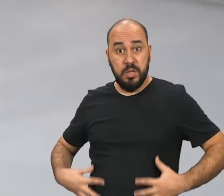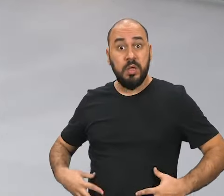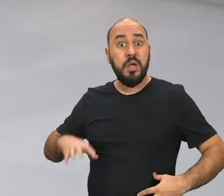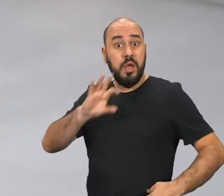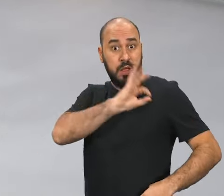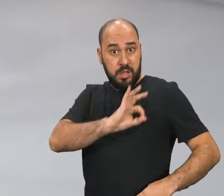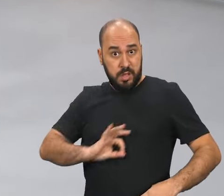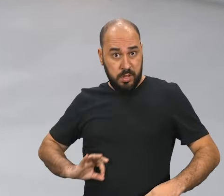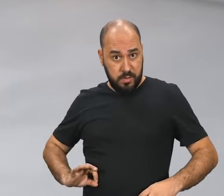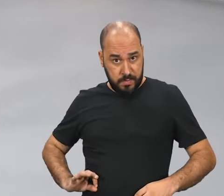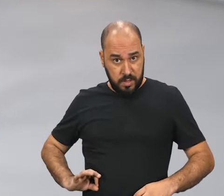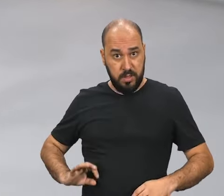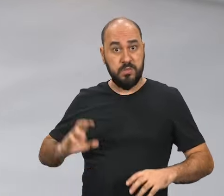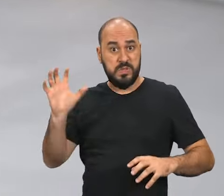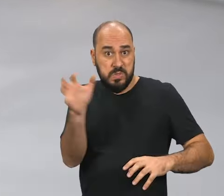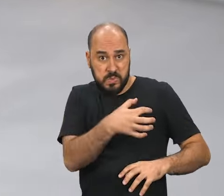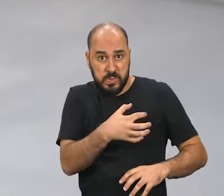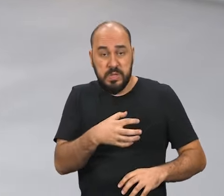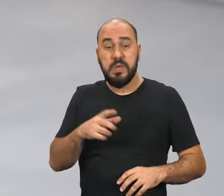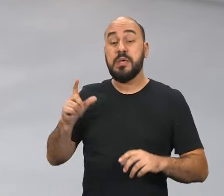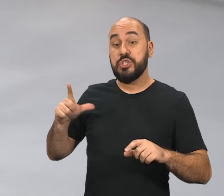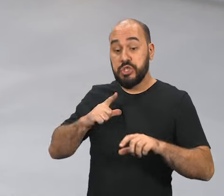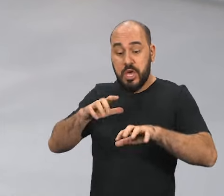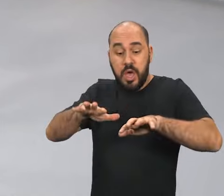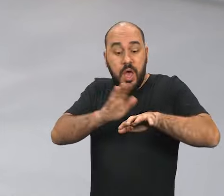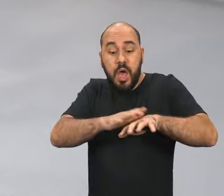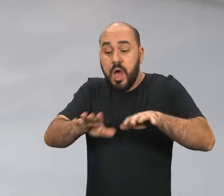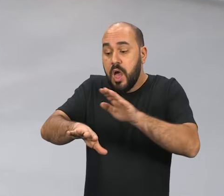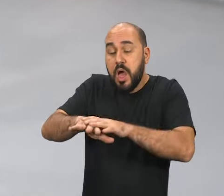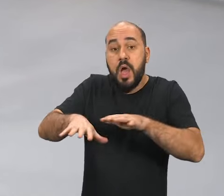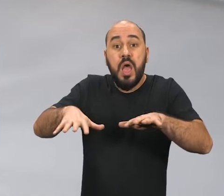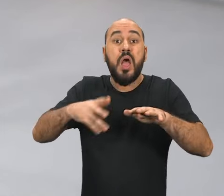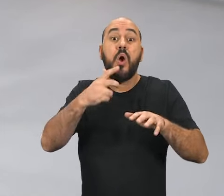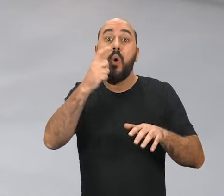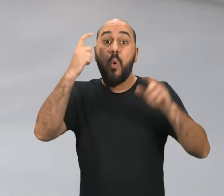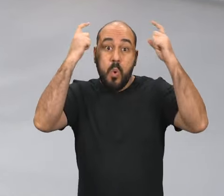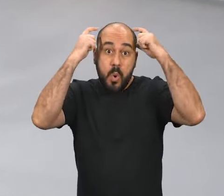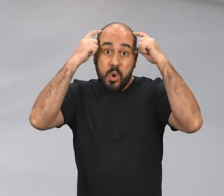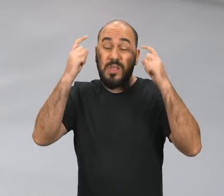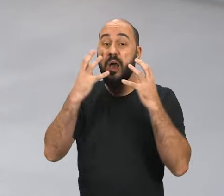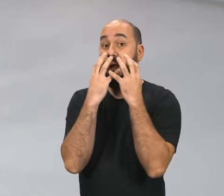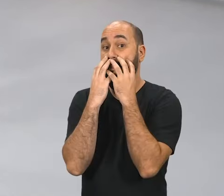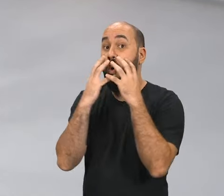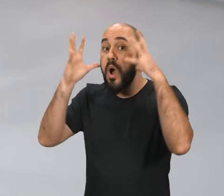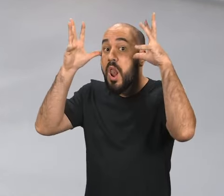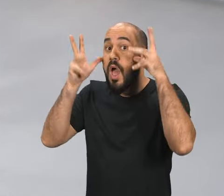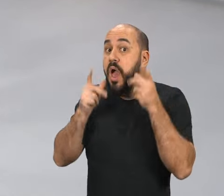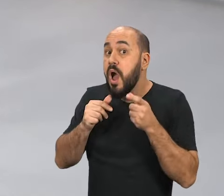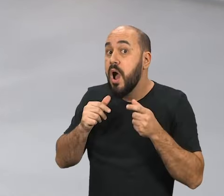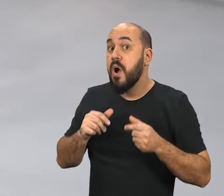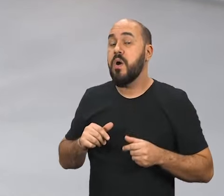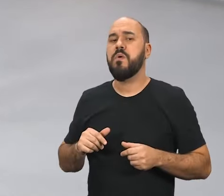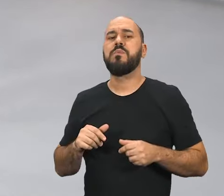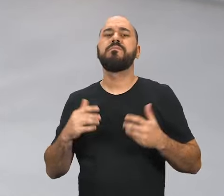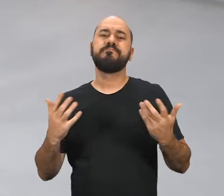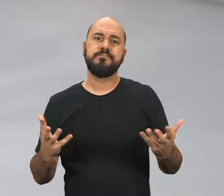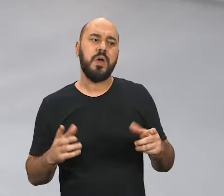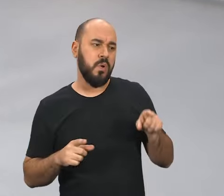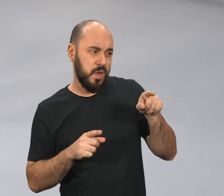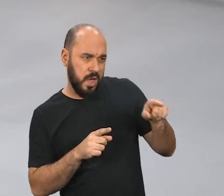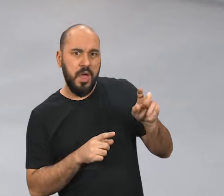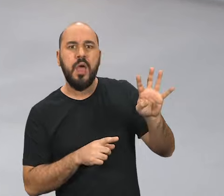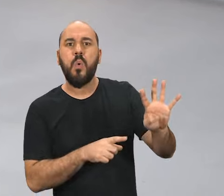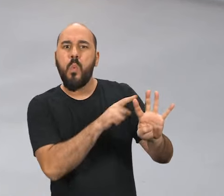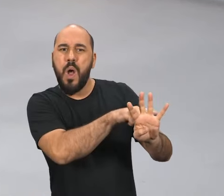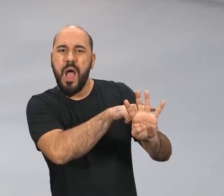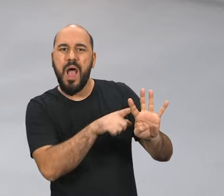outras palavras, os 4 animais de Daniel 7 estão aqui todos em um só. A besta de